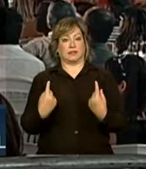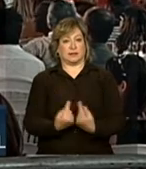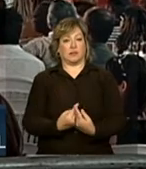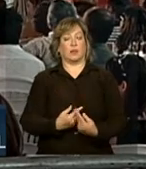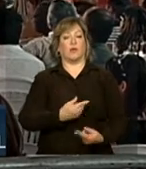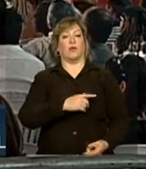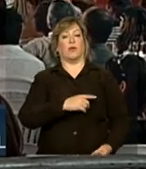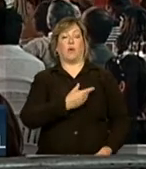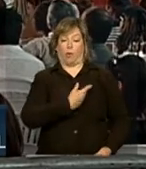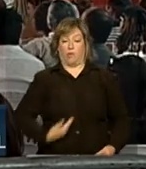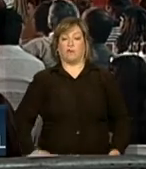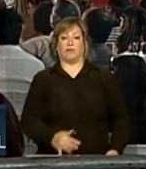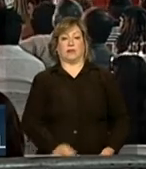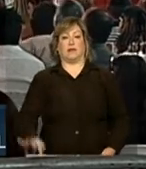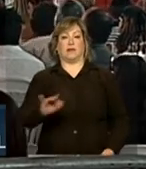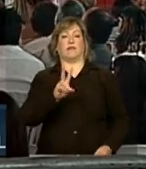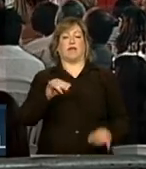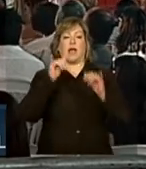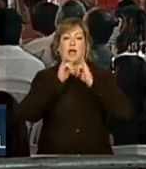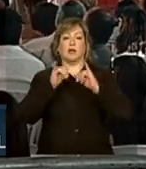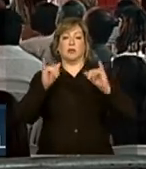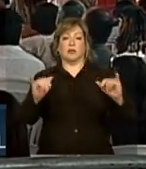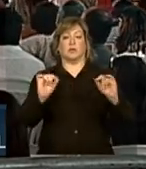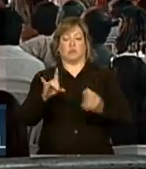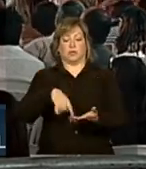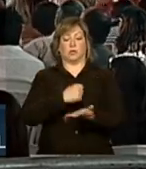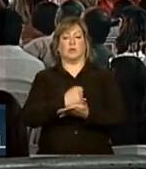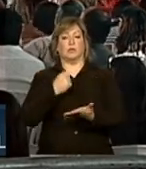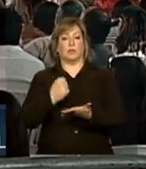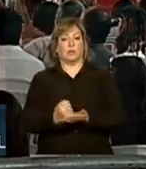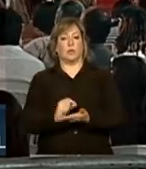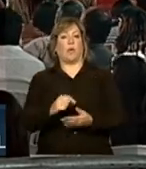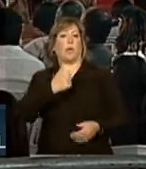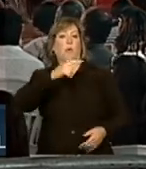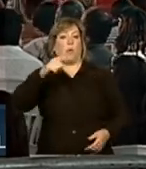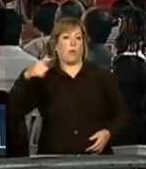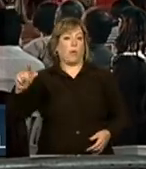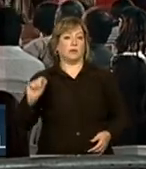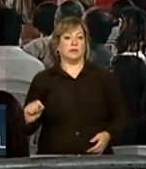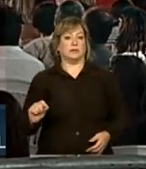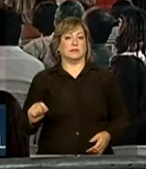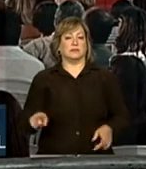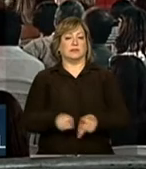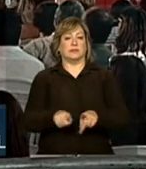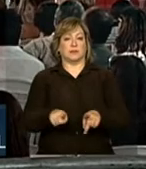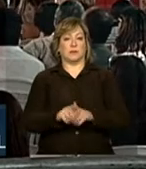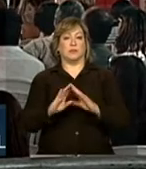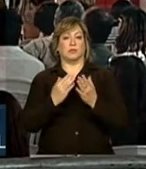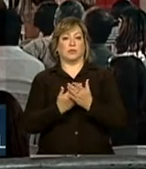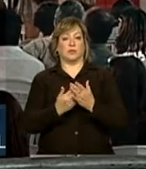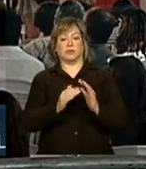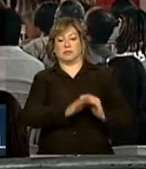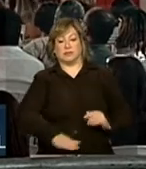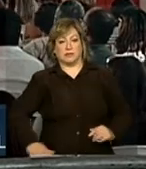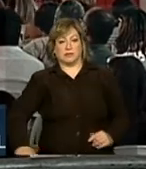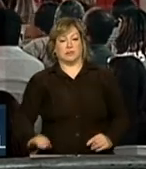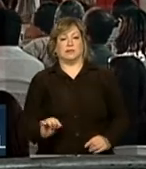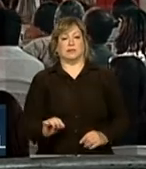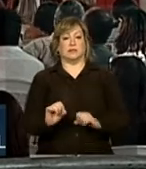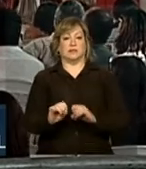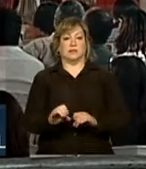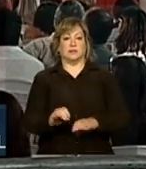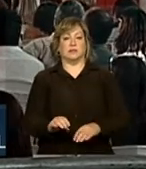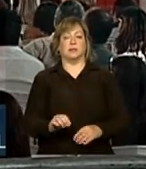o governo federal vai anunciar a contratação de outras unidades de educação infantil